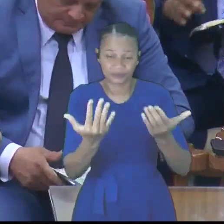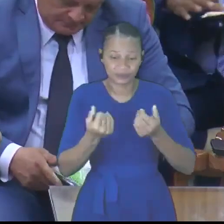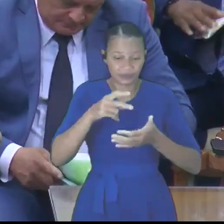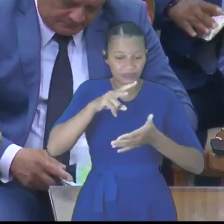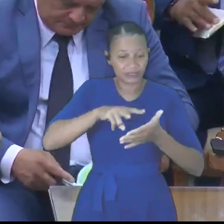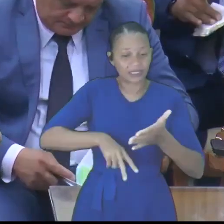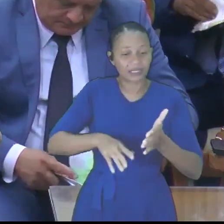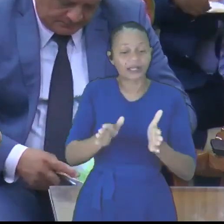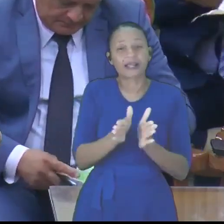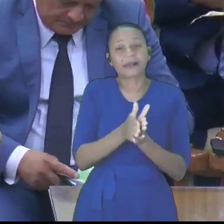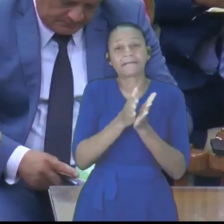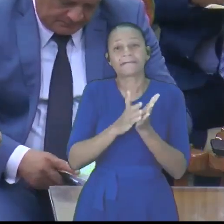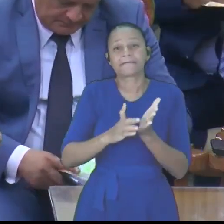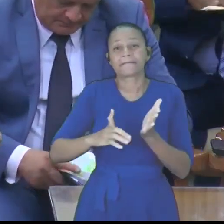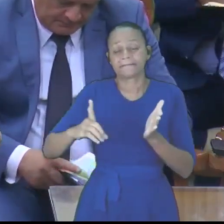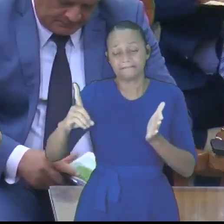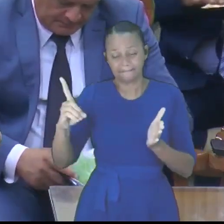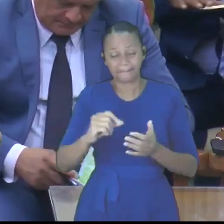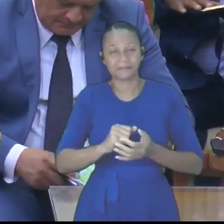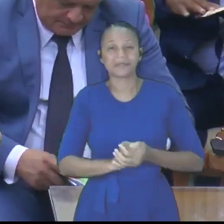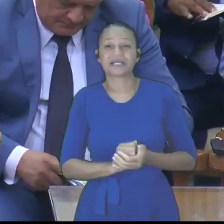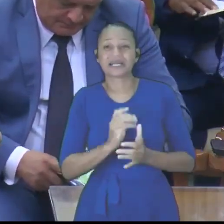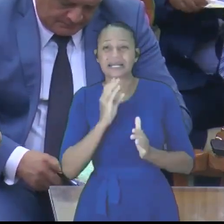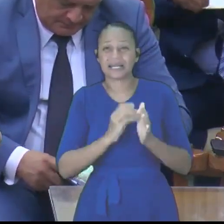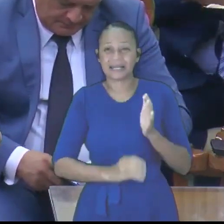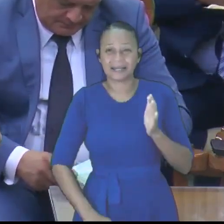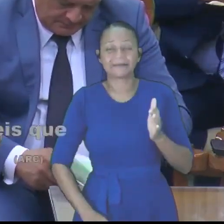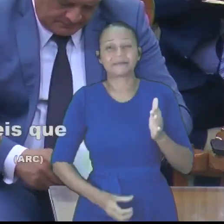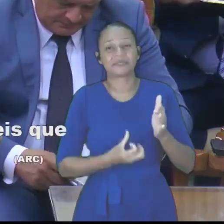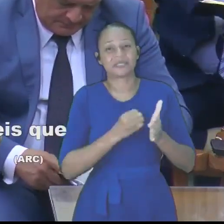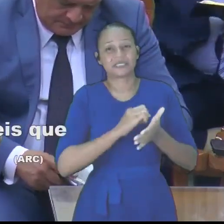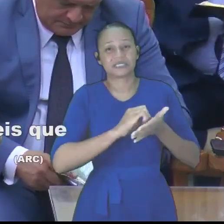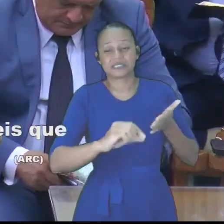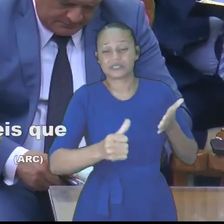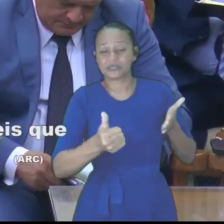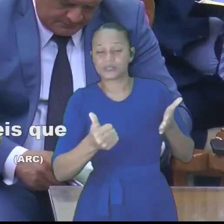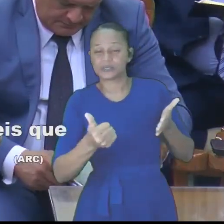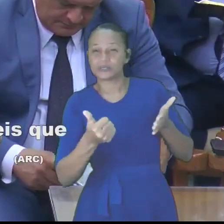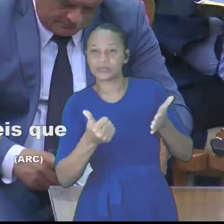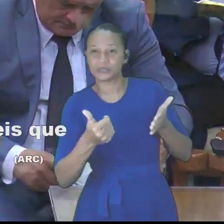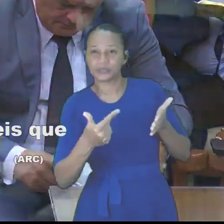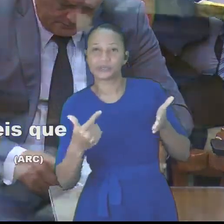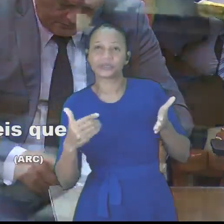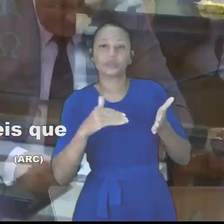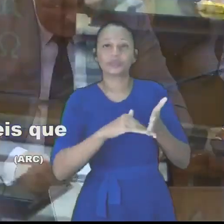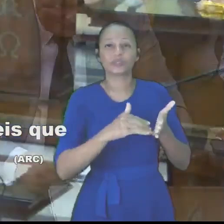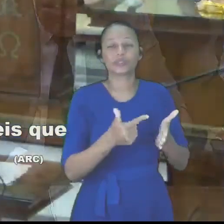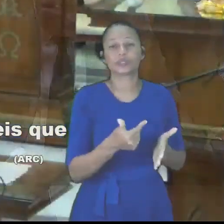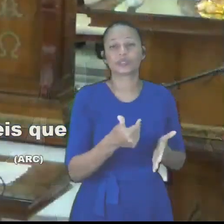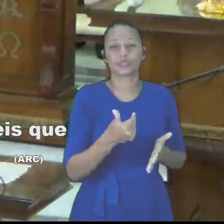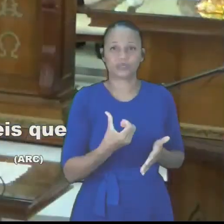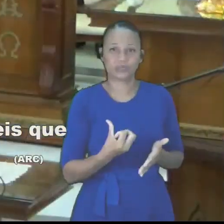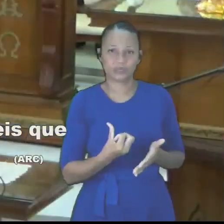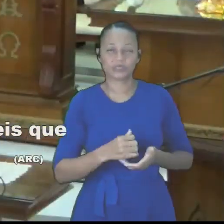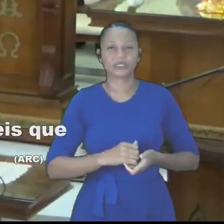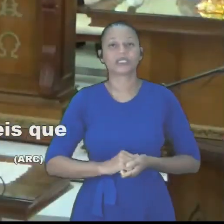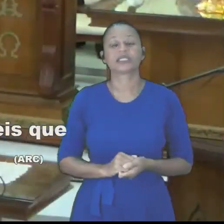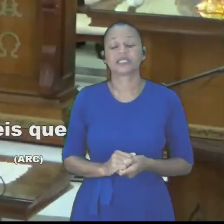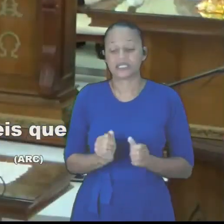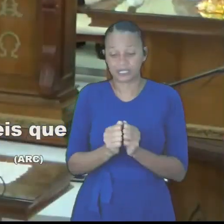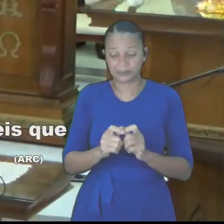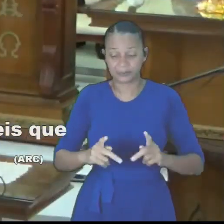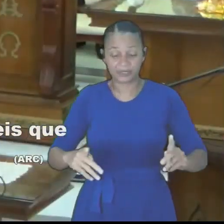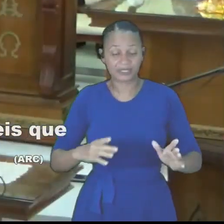Apocalipse 6, 12 a 16. Glória a Deus. 12 a 16.